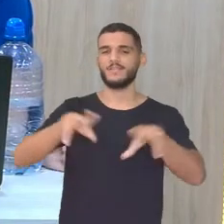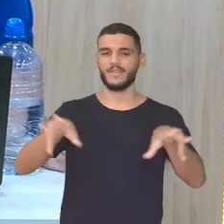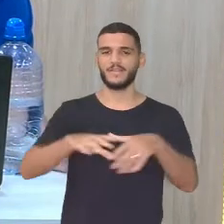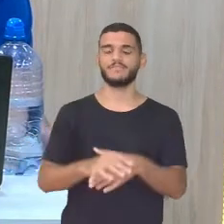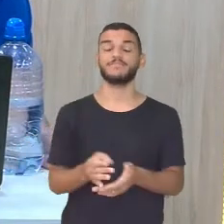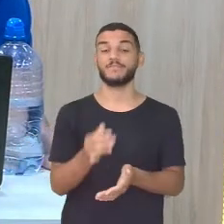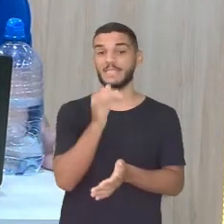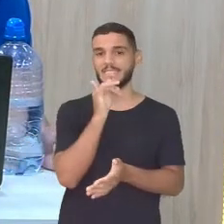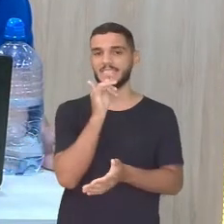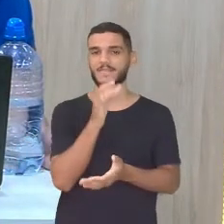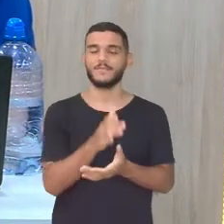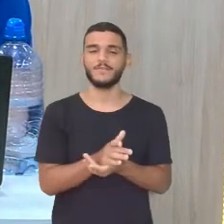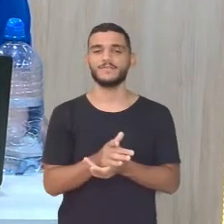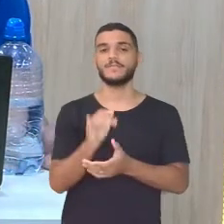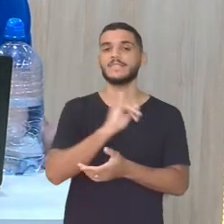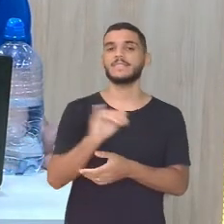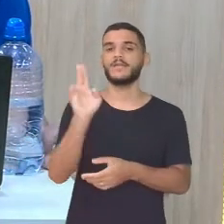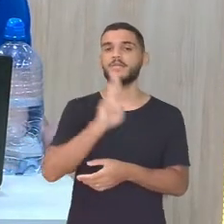história